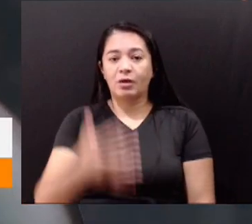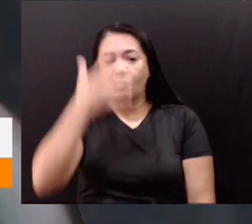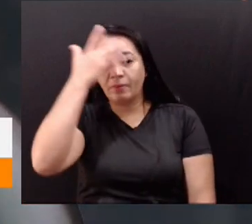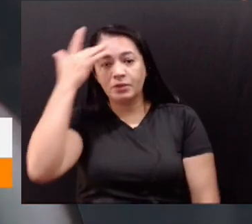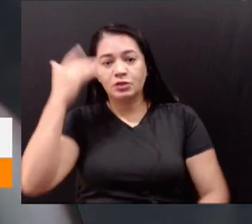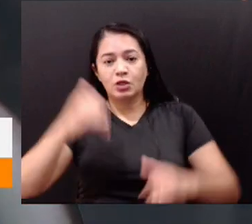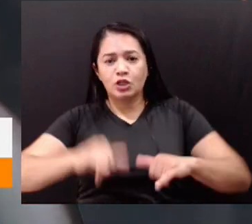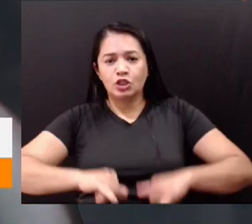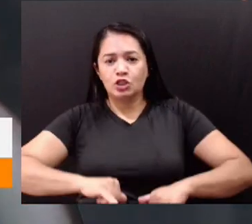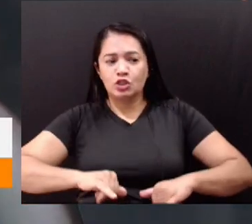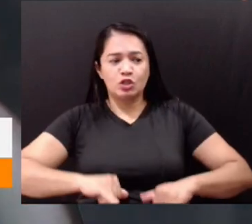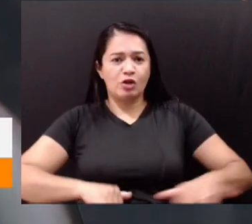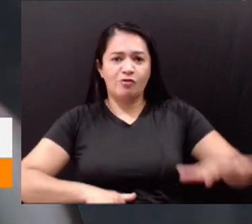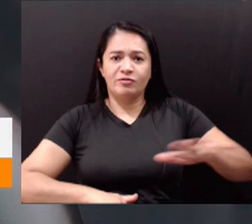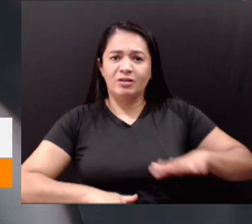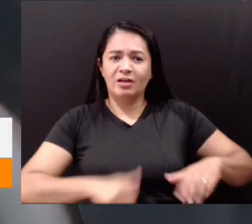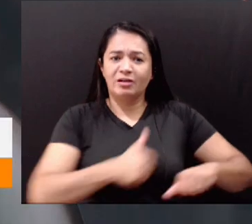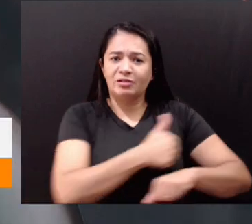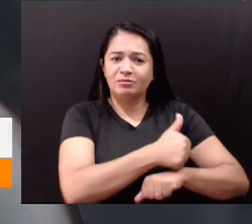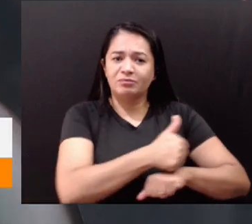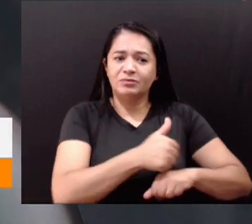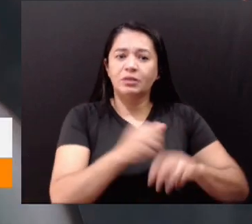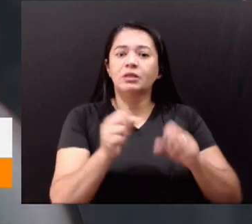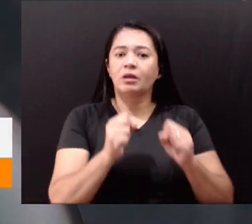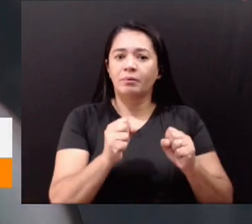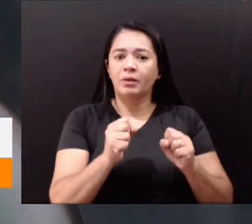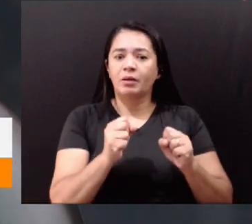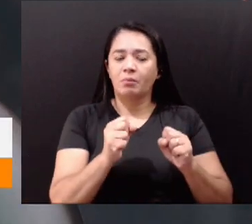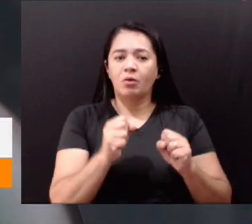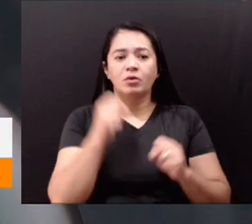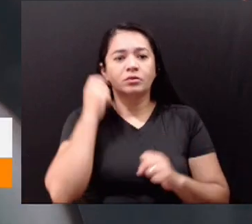profissional também pode